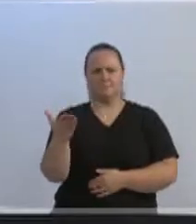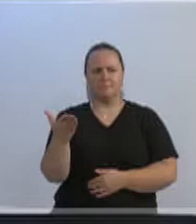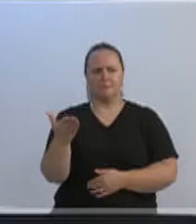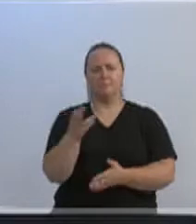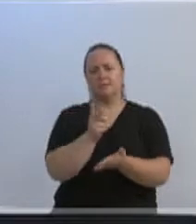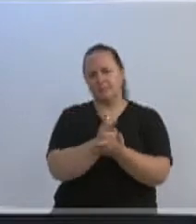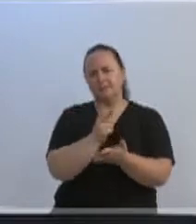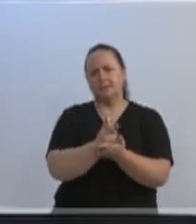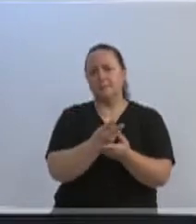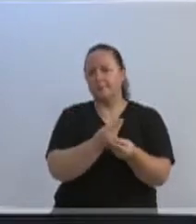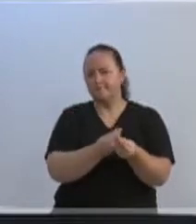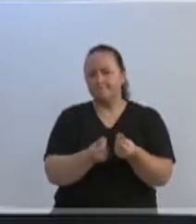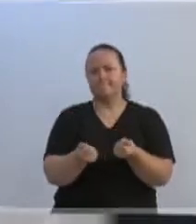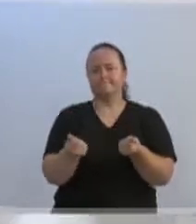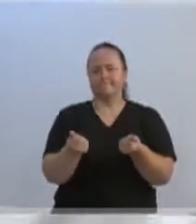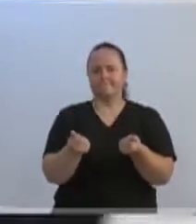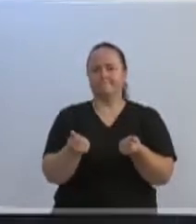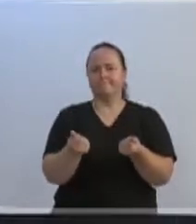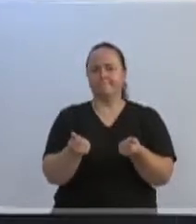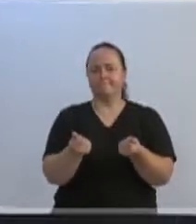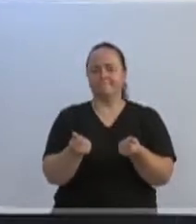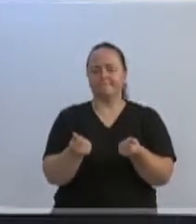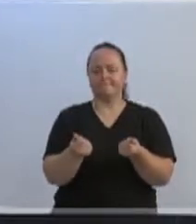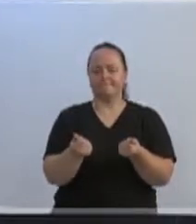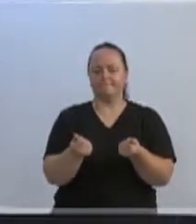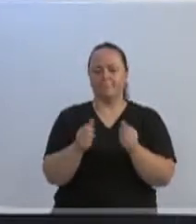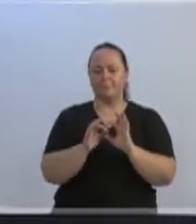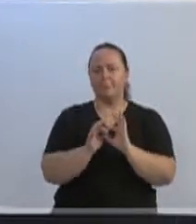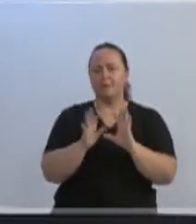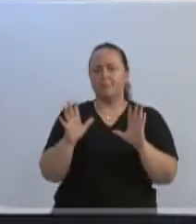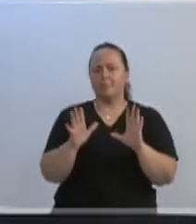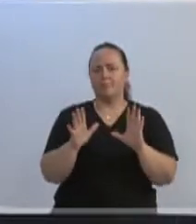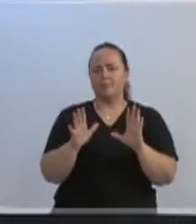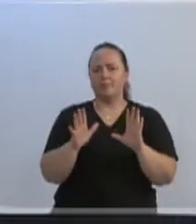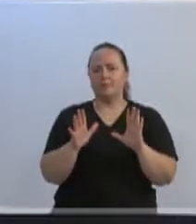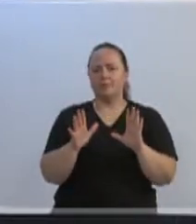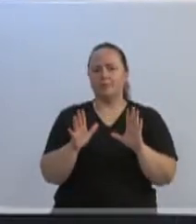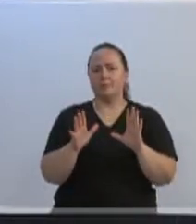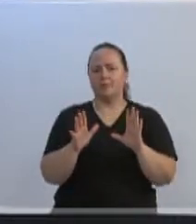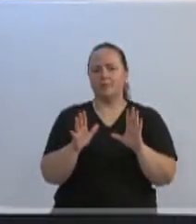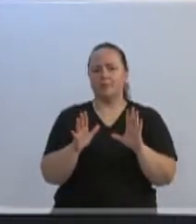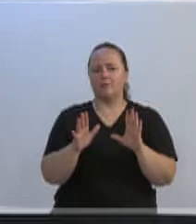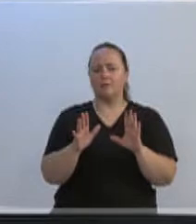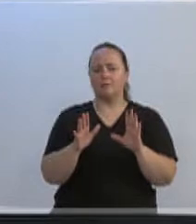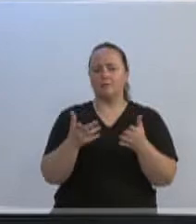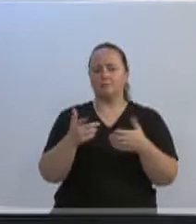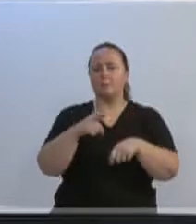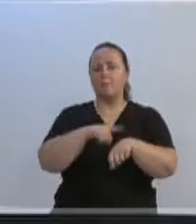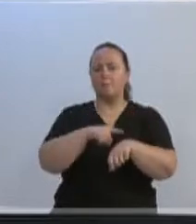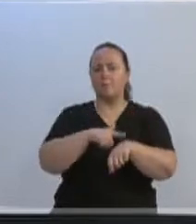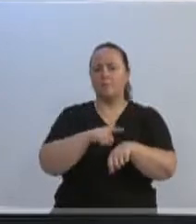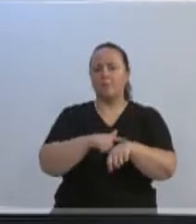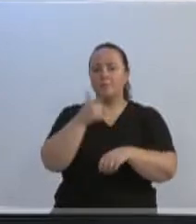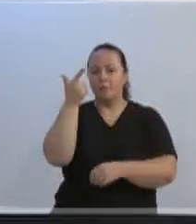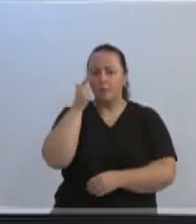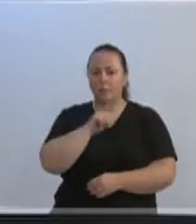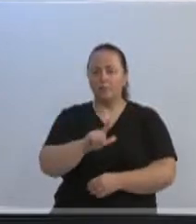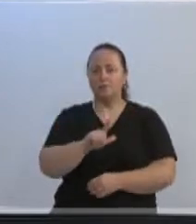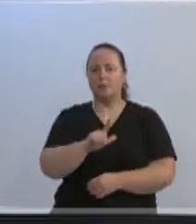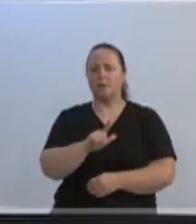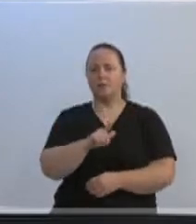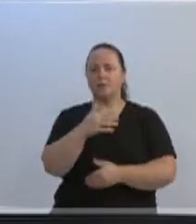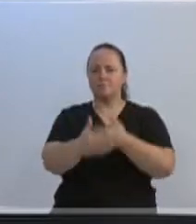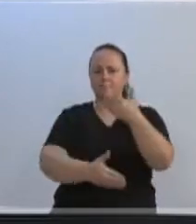as questões da nossa cidade pudesse nos oportunizar uma um segundo momento de uma sessão extraordinária